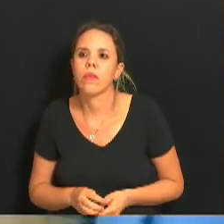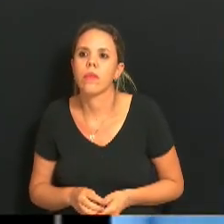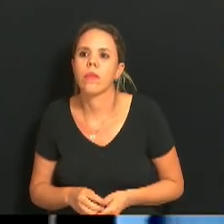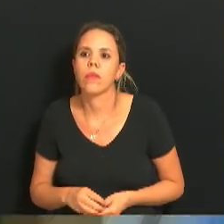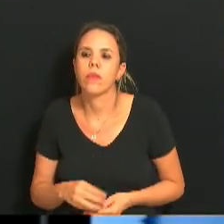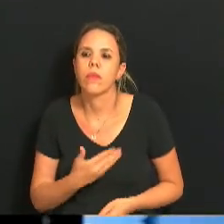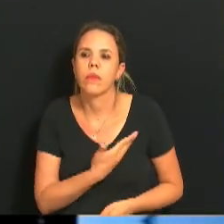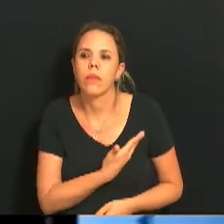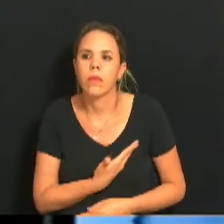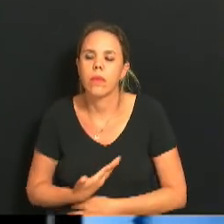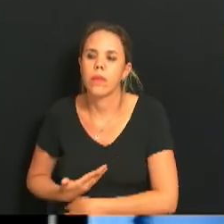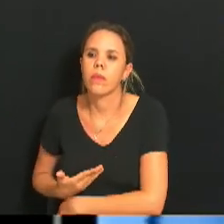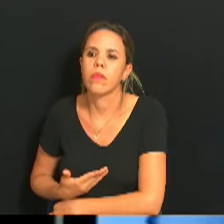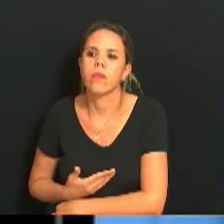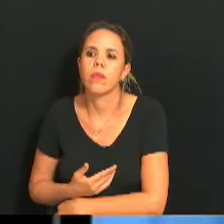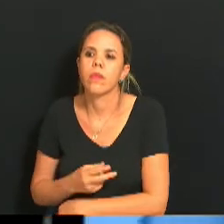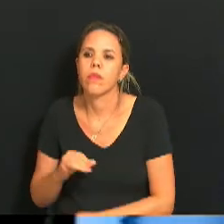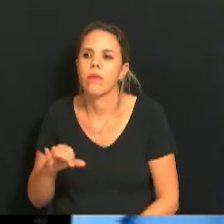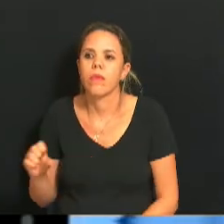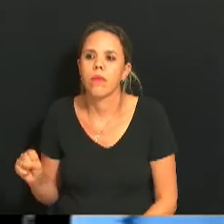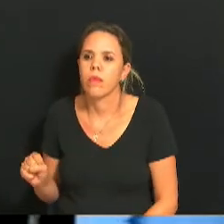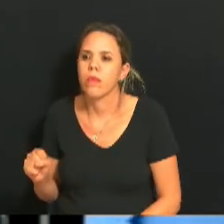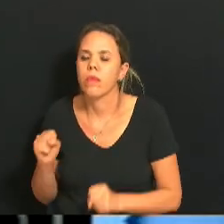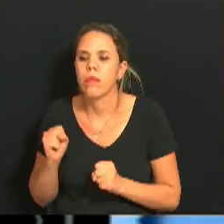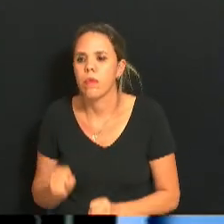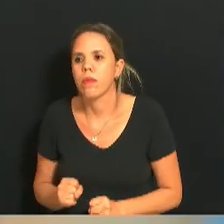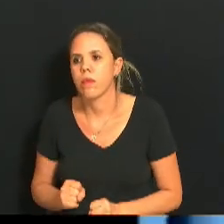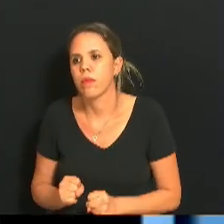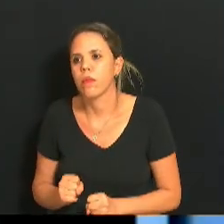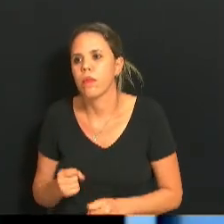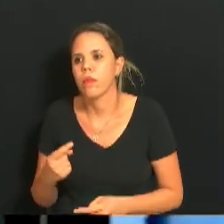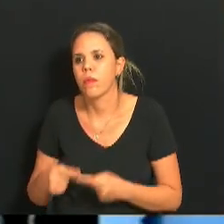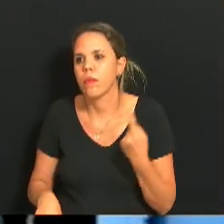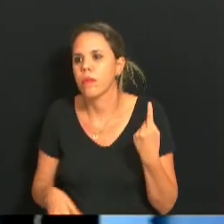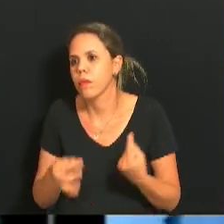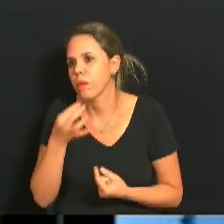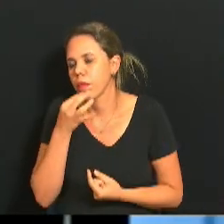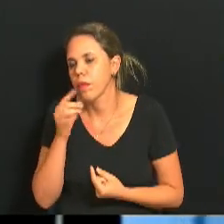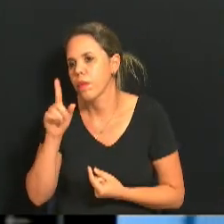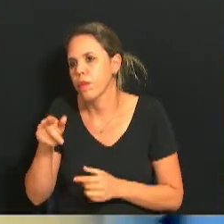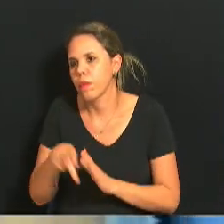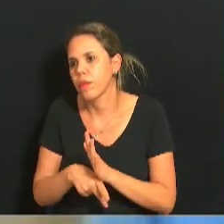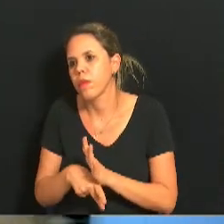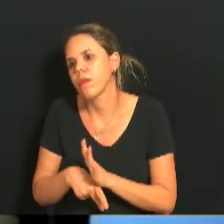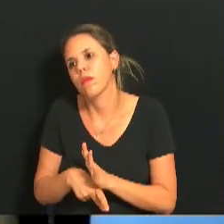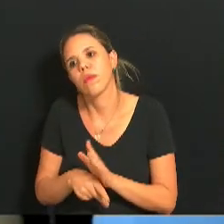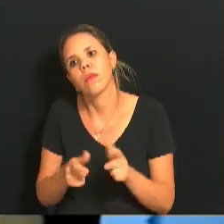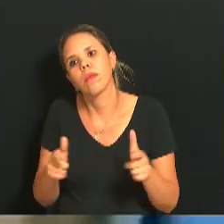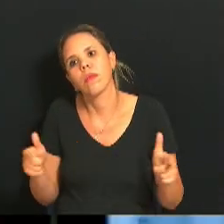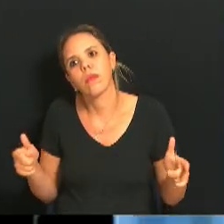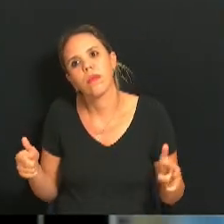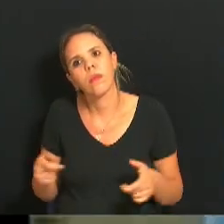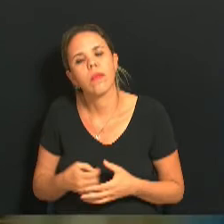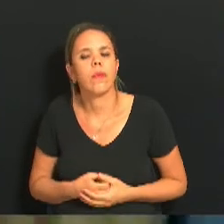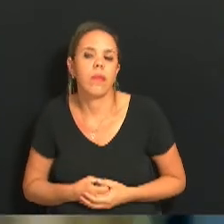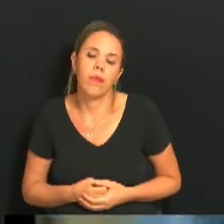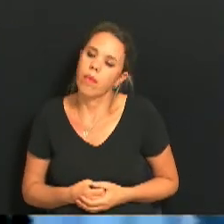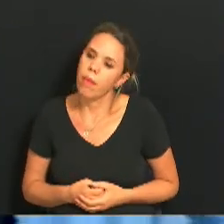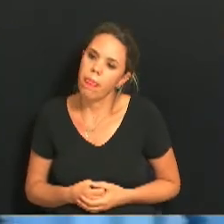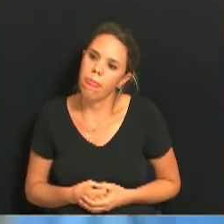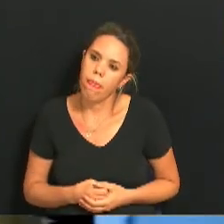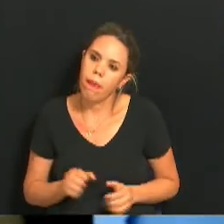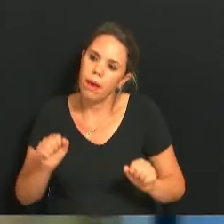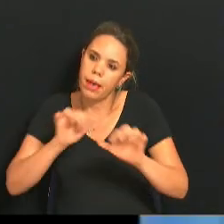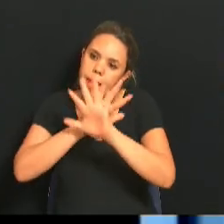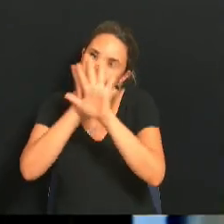poder público e Como disse o Vinícius nós podemos ter divergências O que são projeto grandioso e deixando